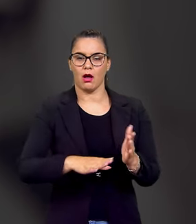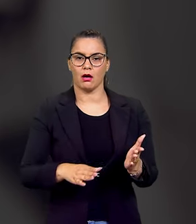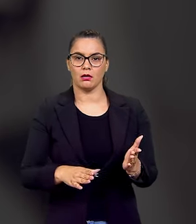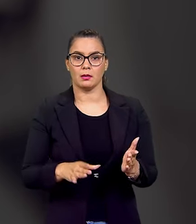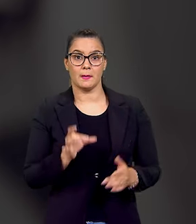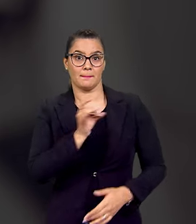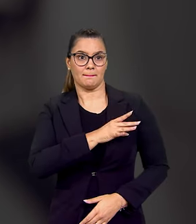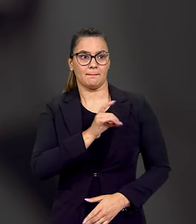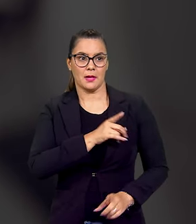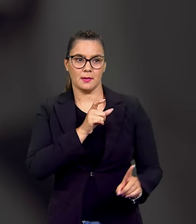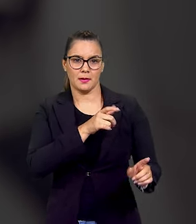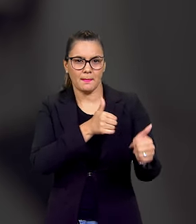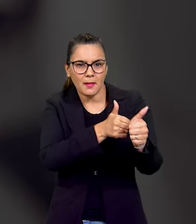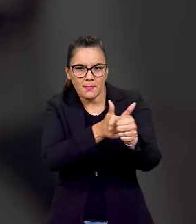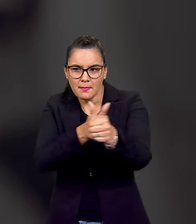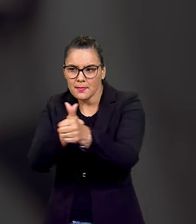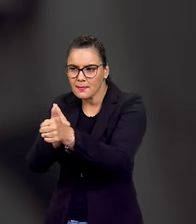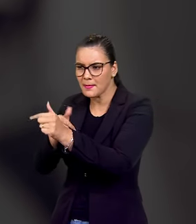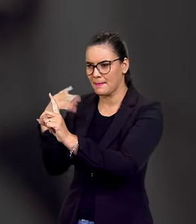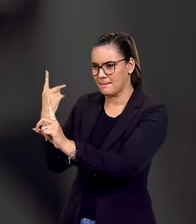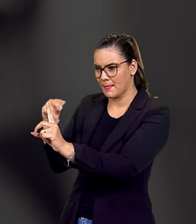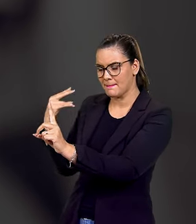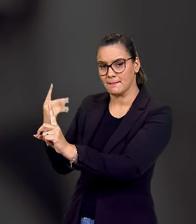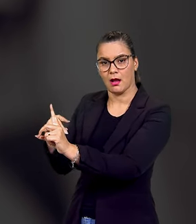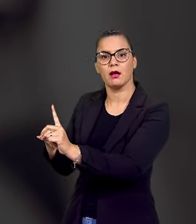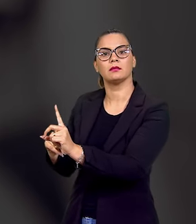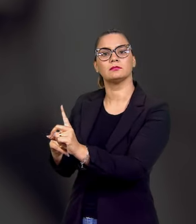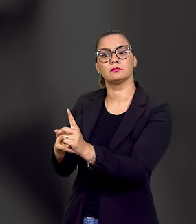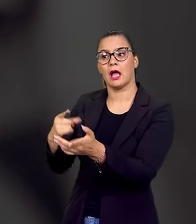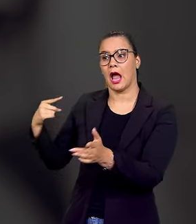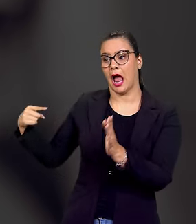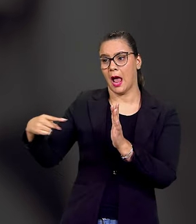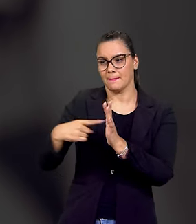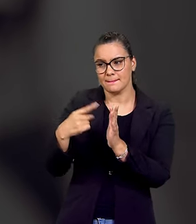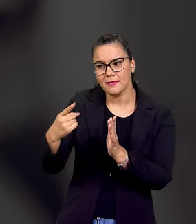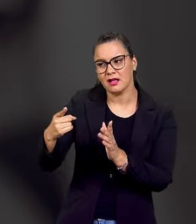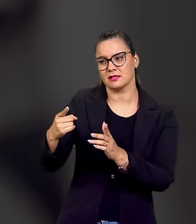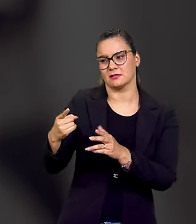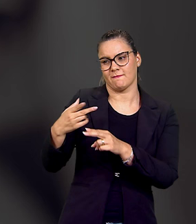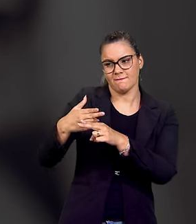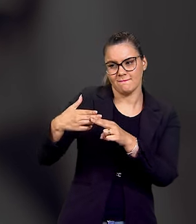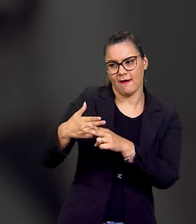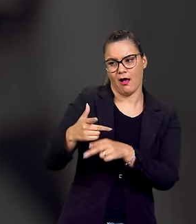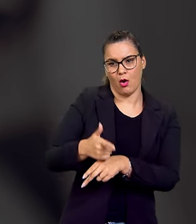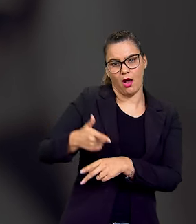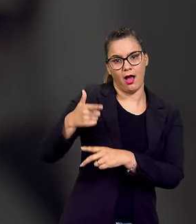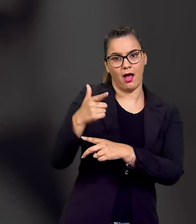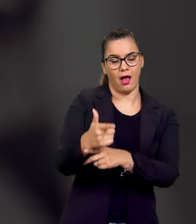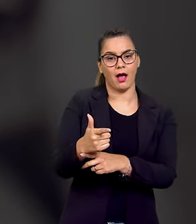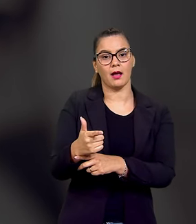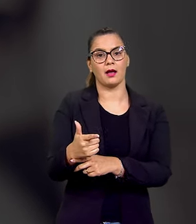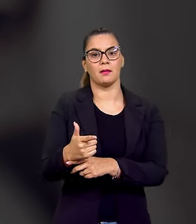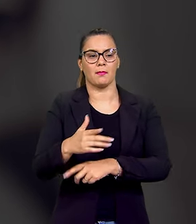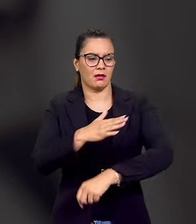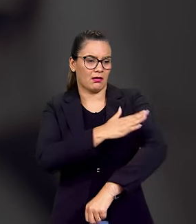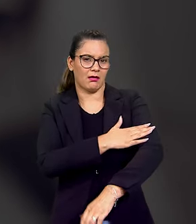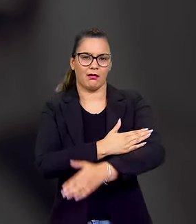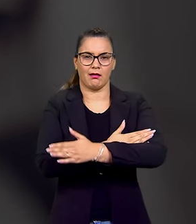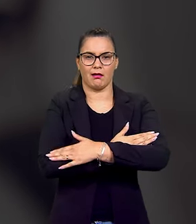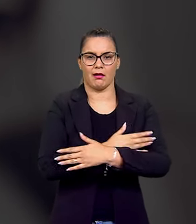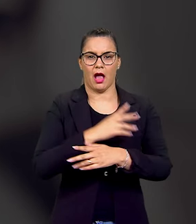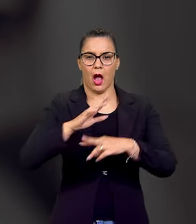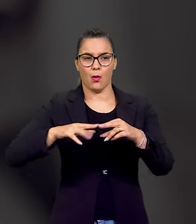empurrão, chute, amedrontamento, perseguição, agressão, ameaça com faca ou arma de fogo,